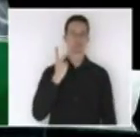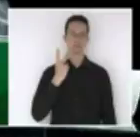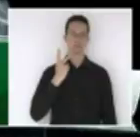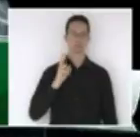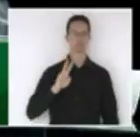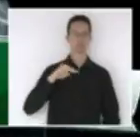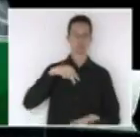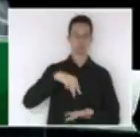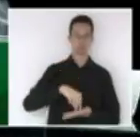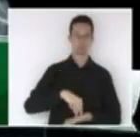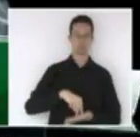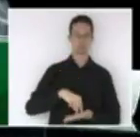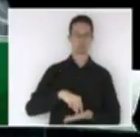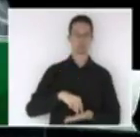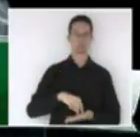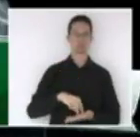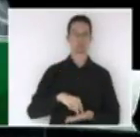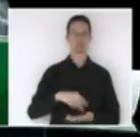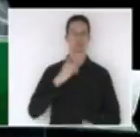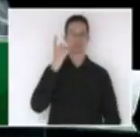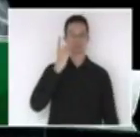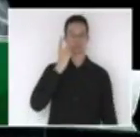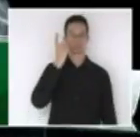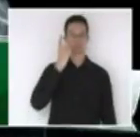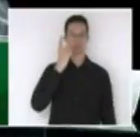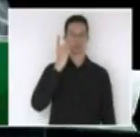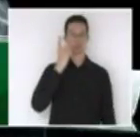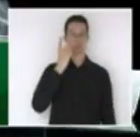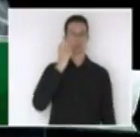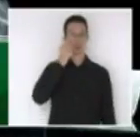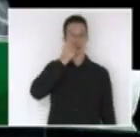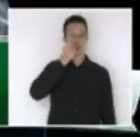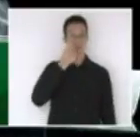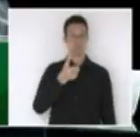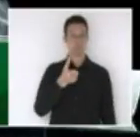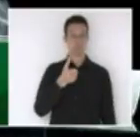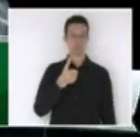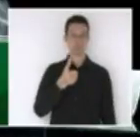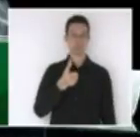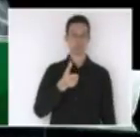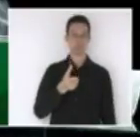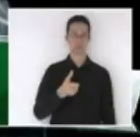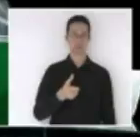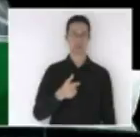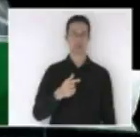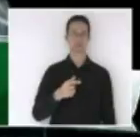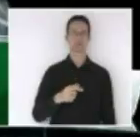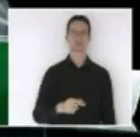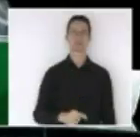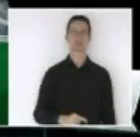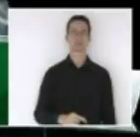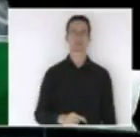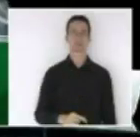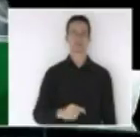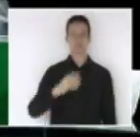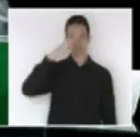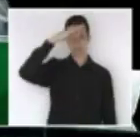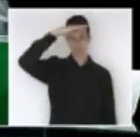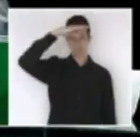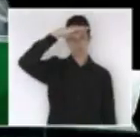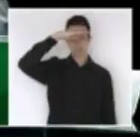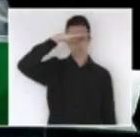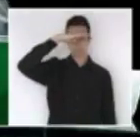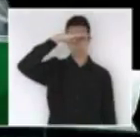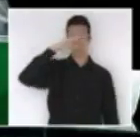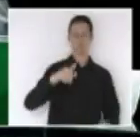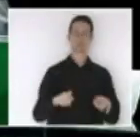políticos, ocuparam a tribuna os senhores deputados César Valduga, PCdoB, Jean Kuhlmann e